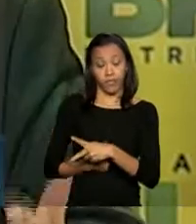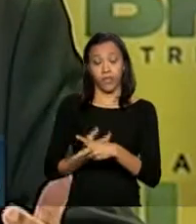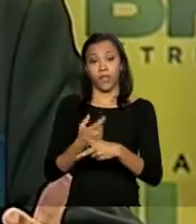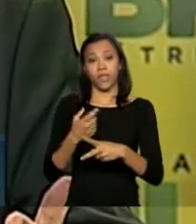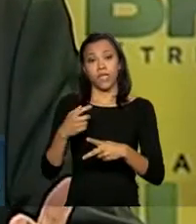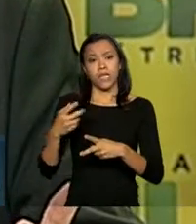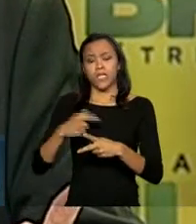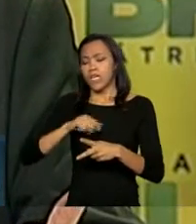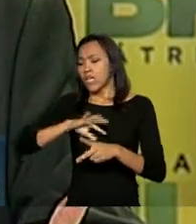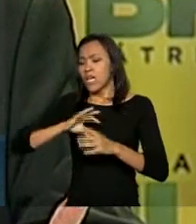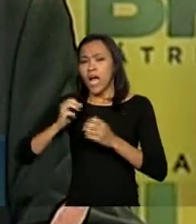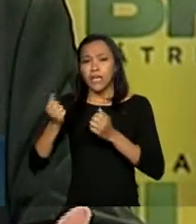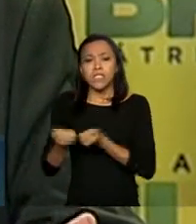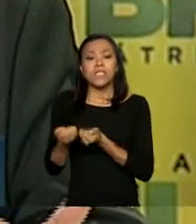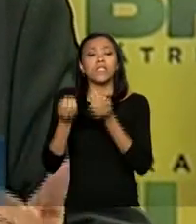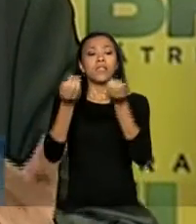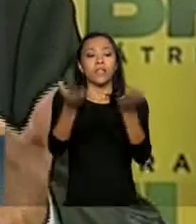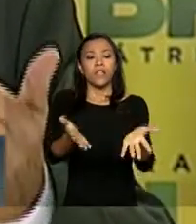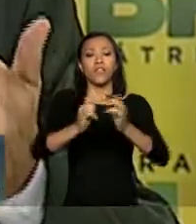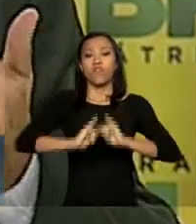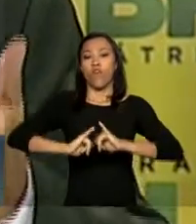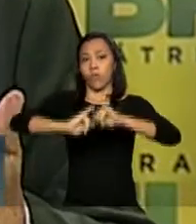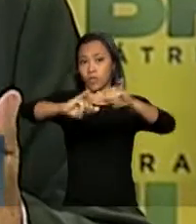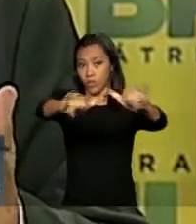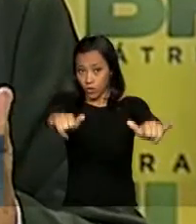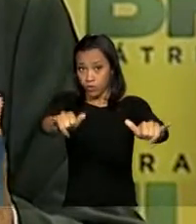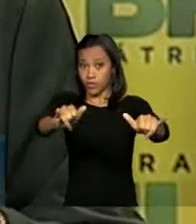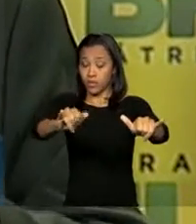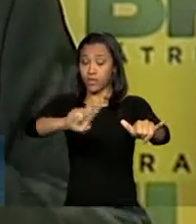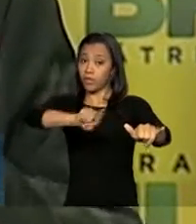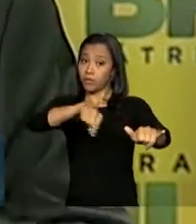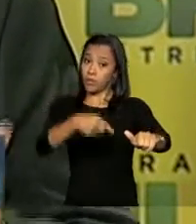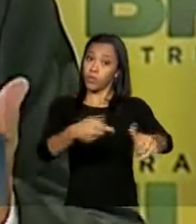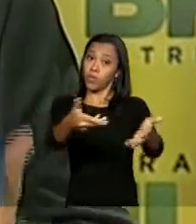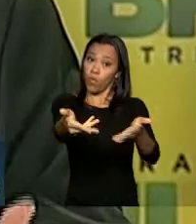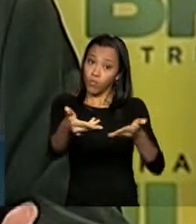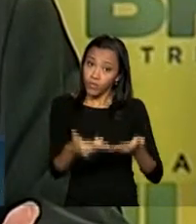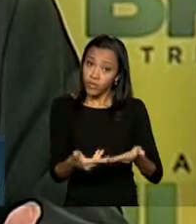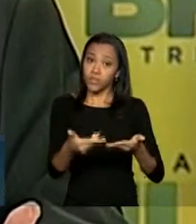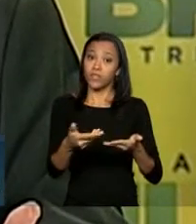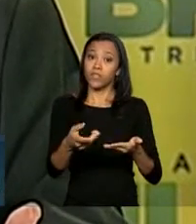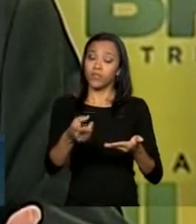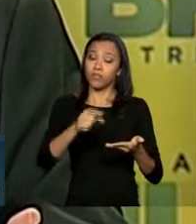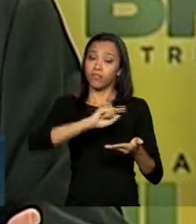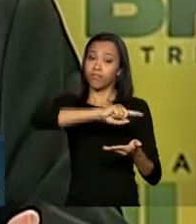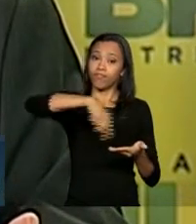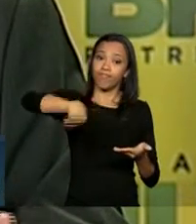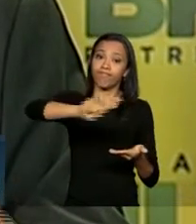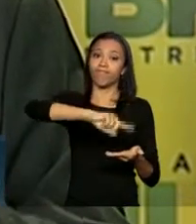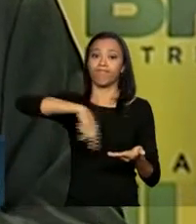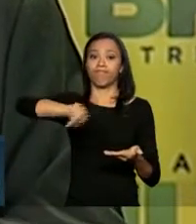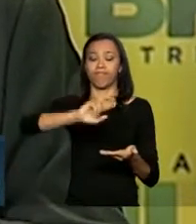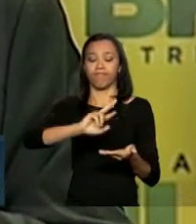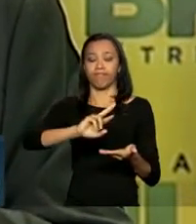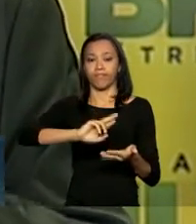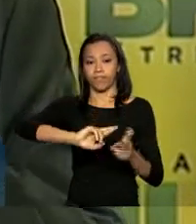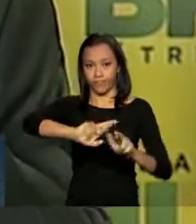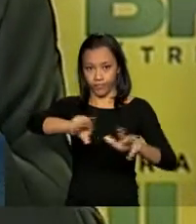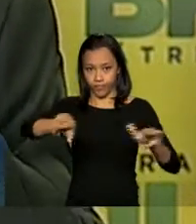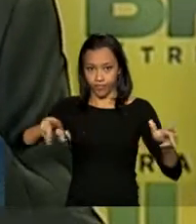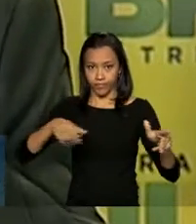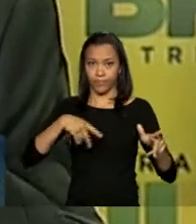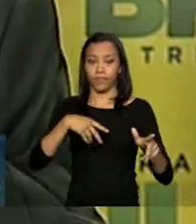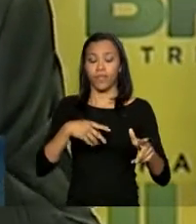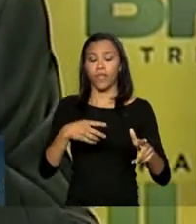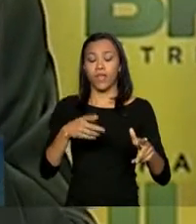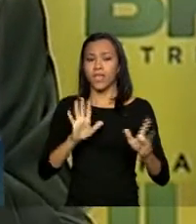dar todas as informações, vem o convite para que tenha os diferentes olhares. Finalmente, e